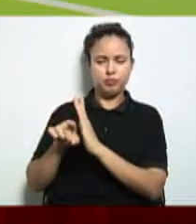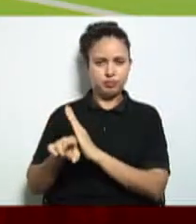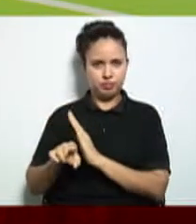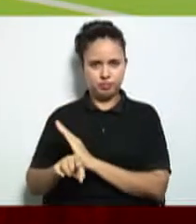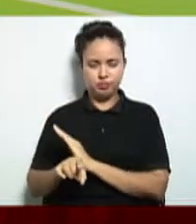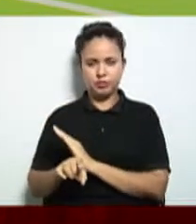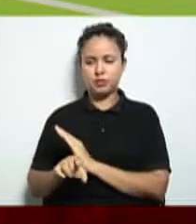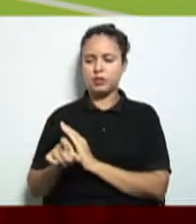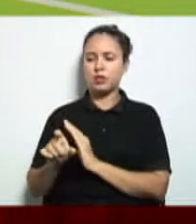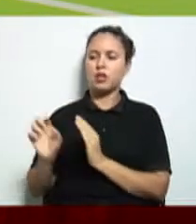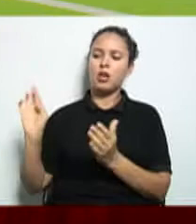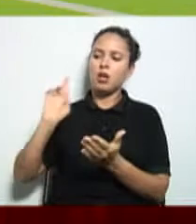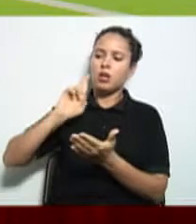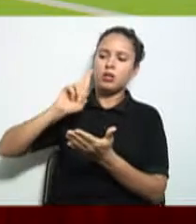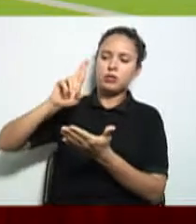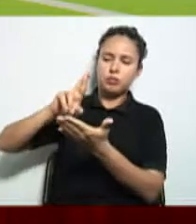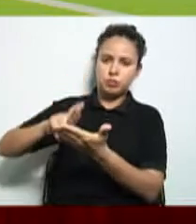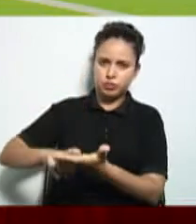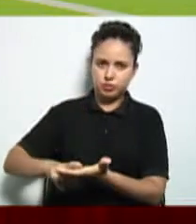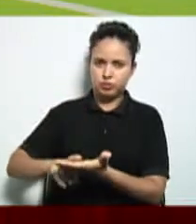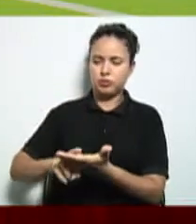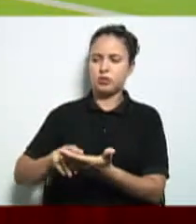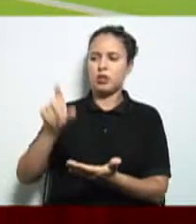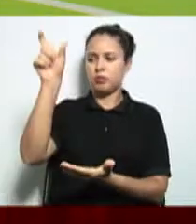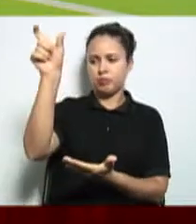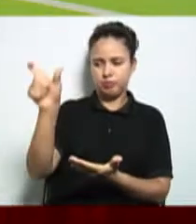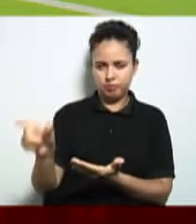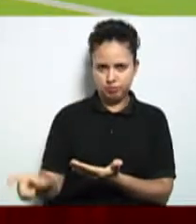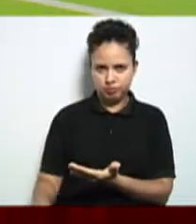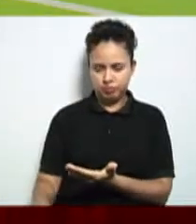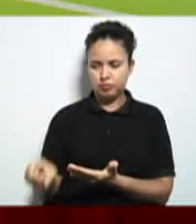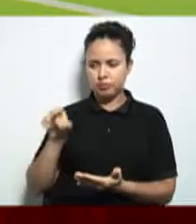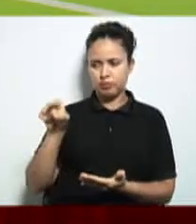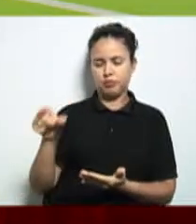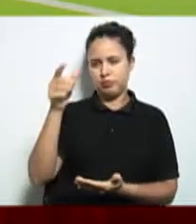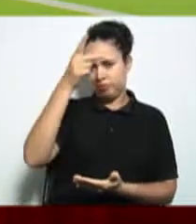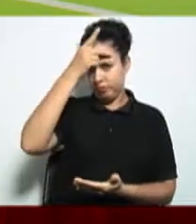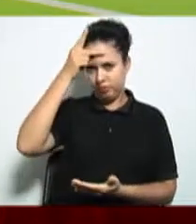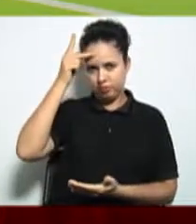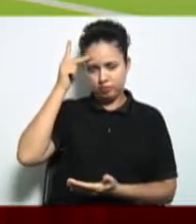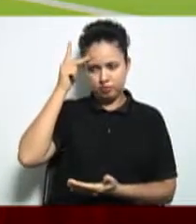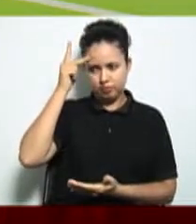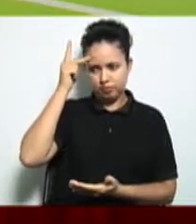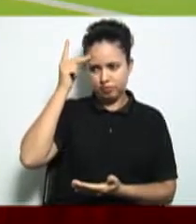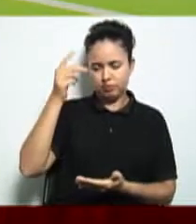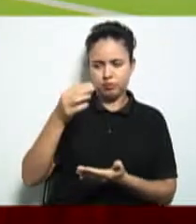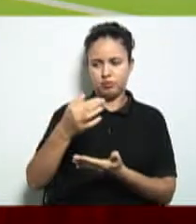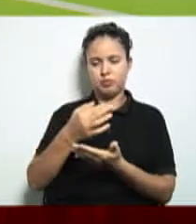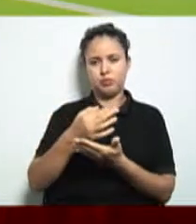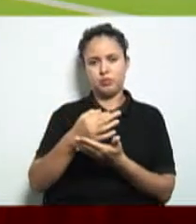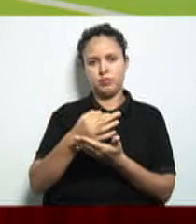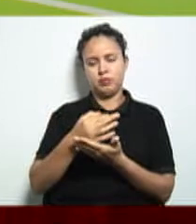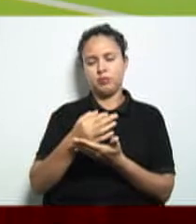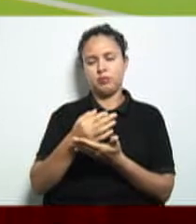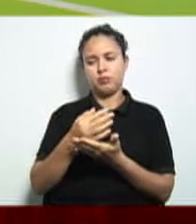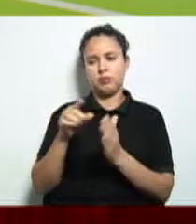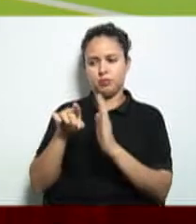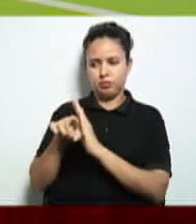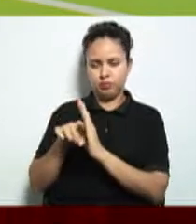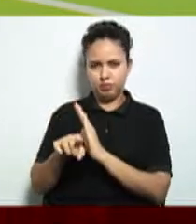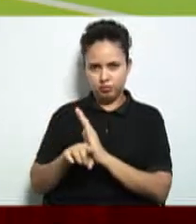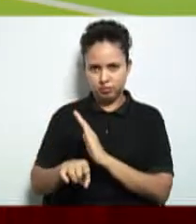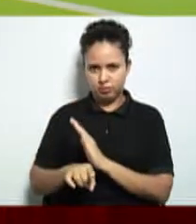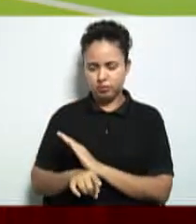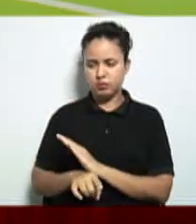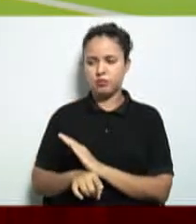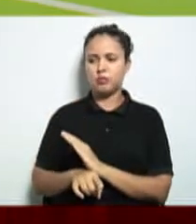quem responde à pesquisa é o participante. Eu vou com o formulário, né, vou com o roteiro